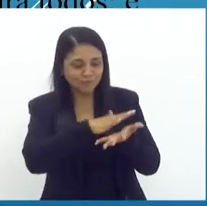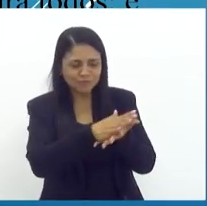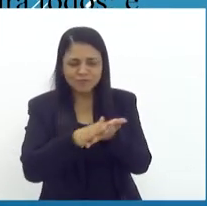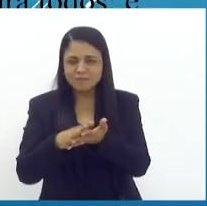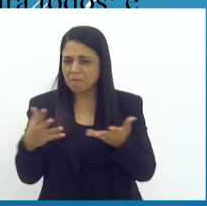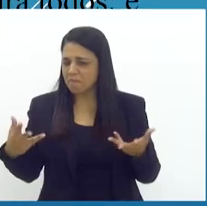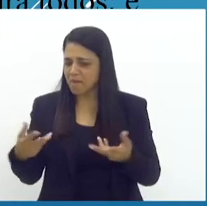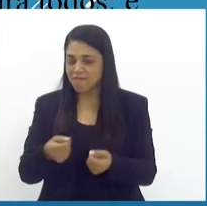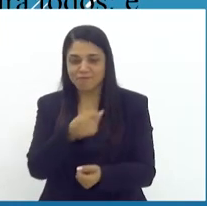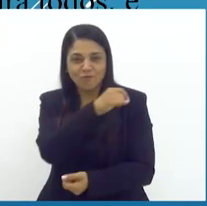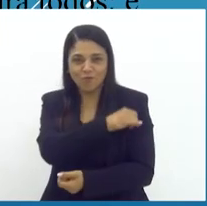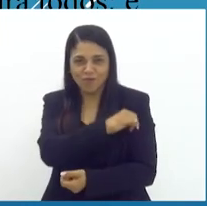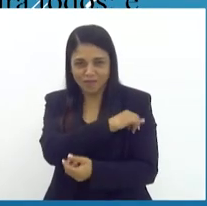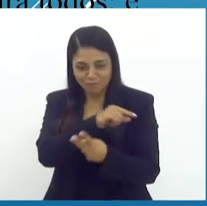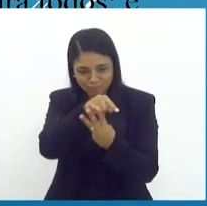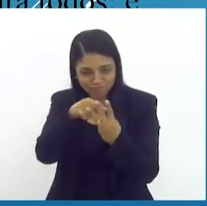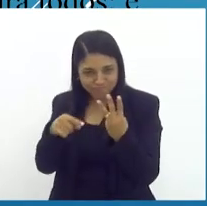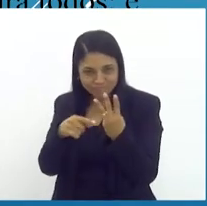Janeiro